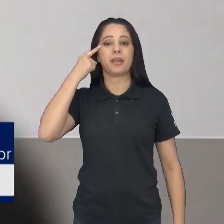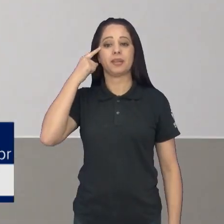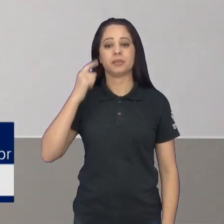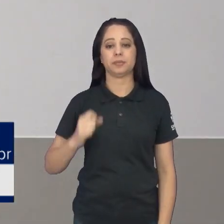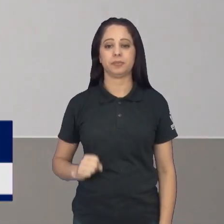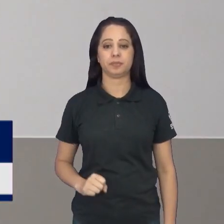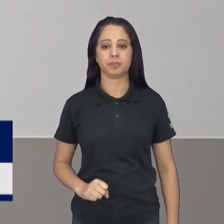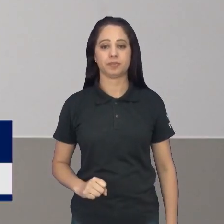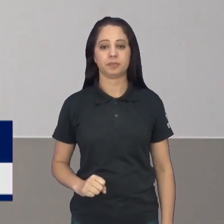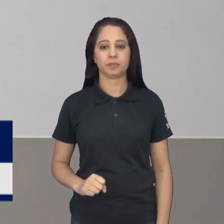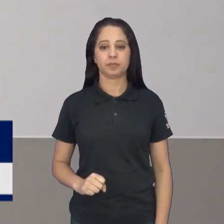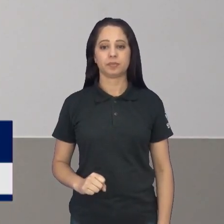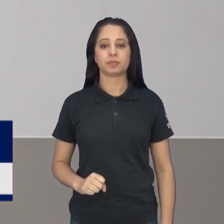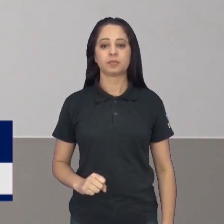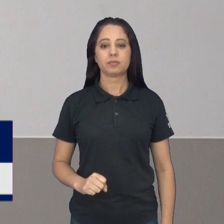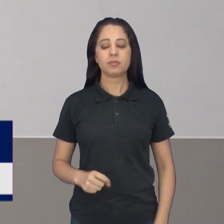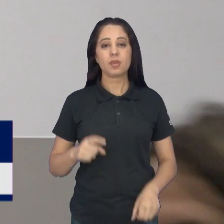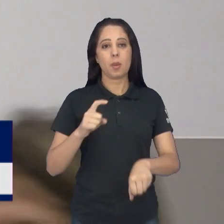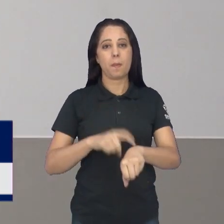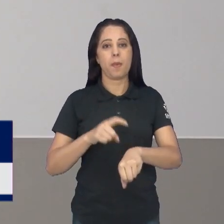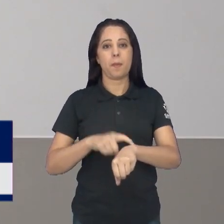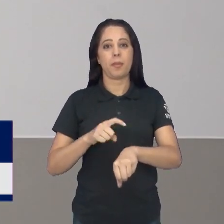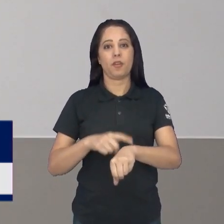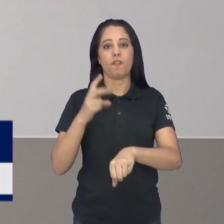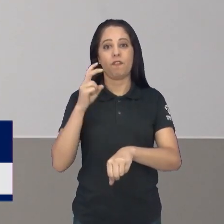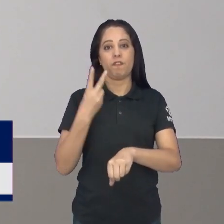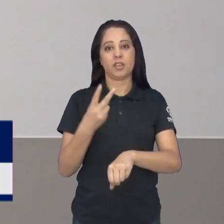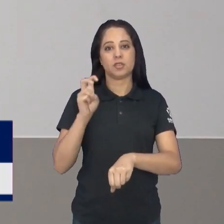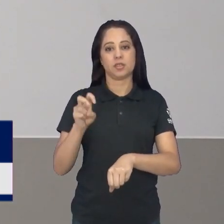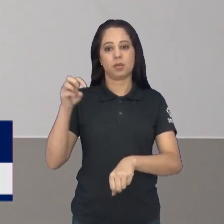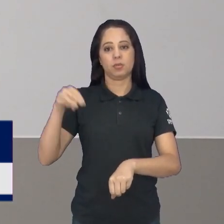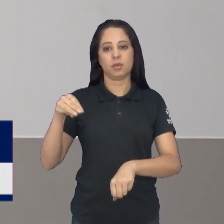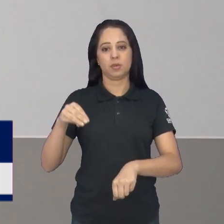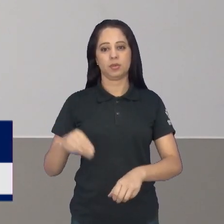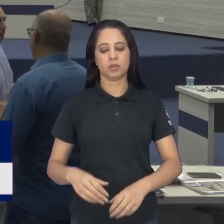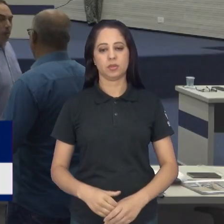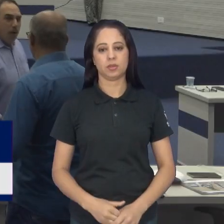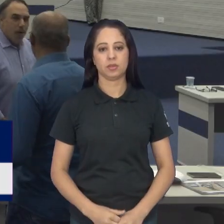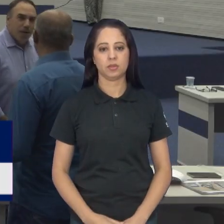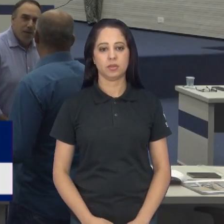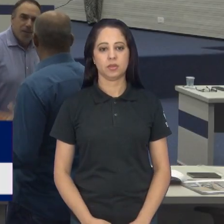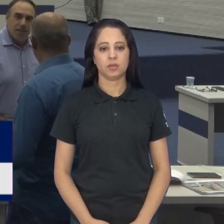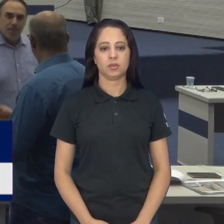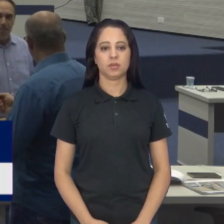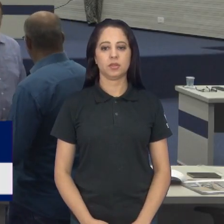Naon. Vossa Excelência tem um tempo de 25 minutos.